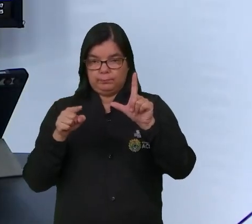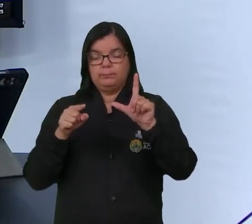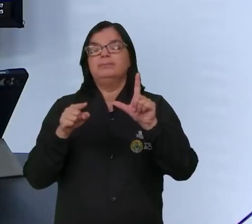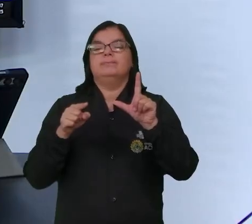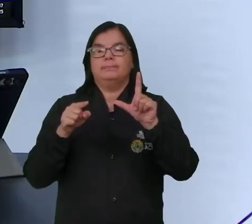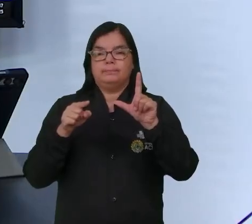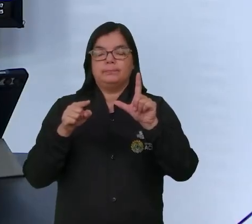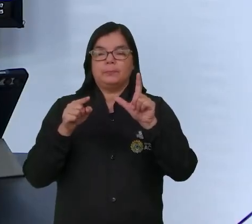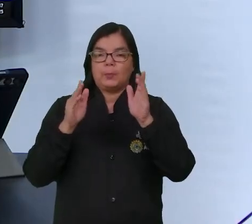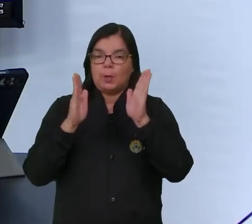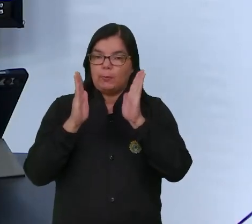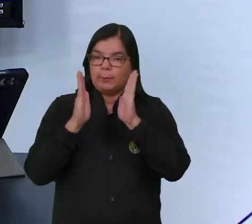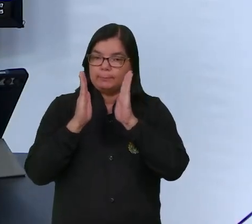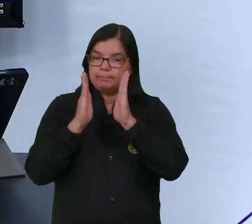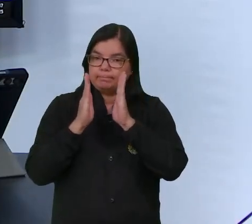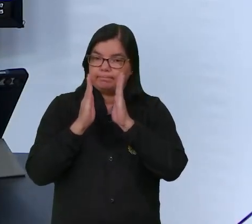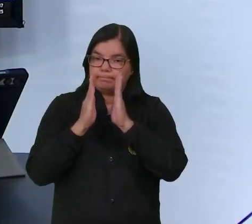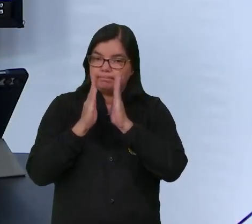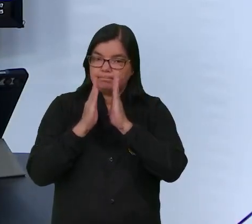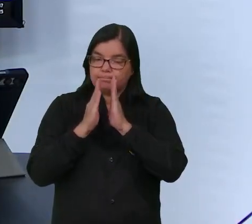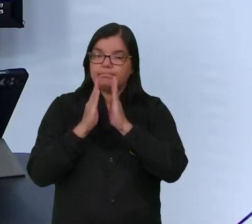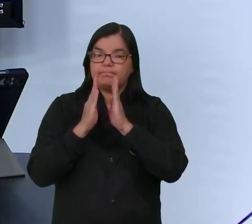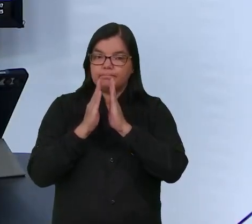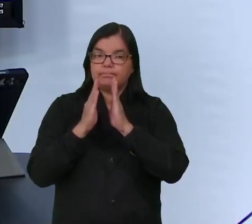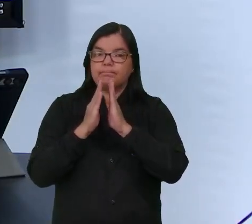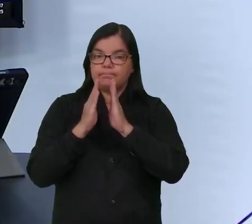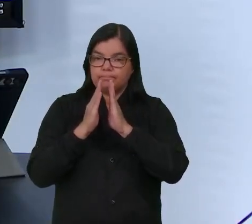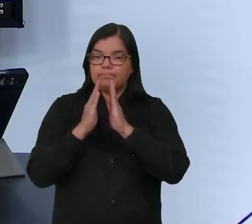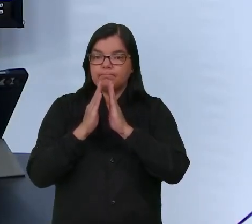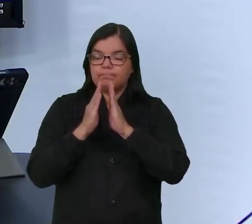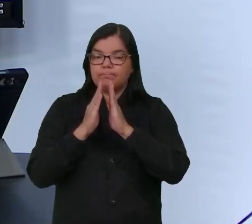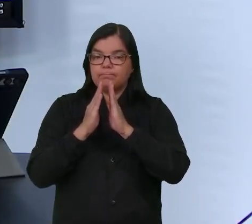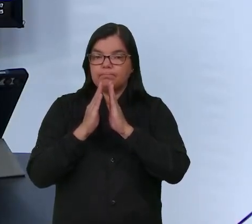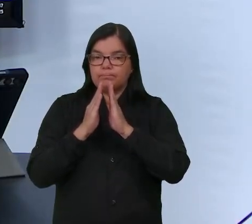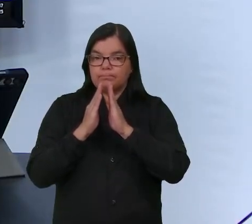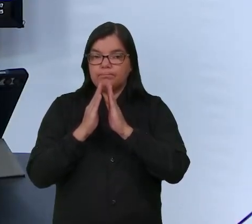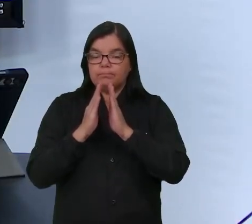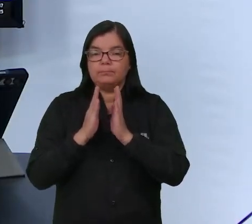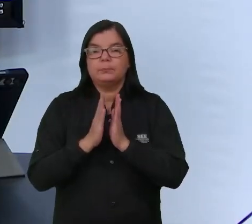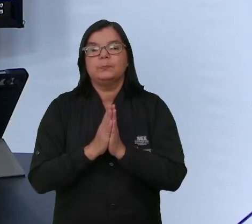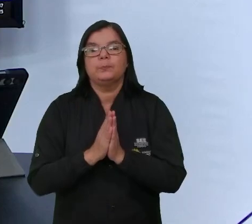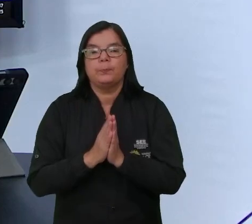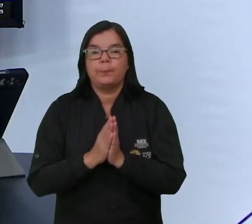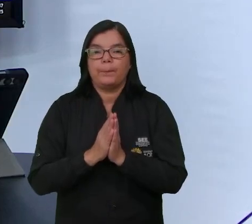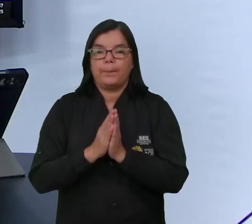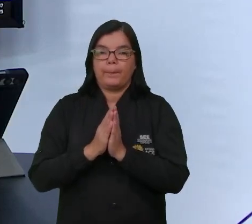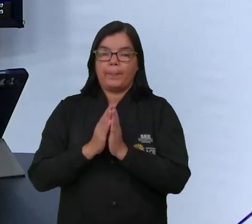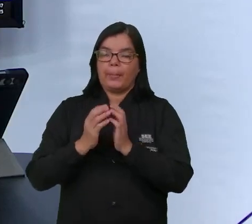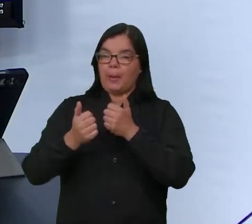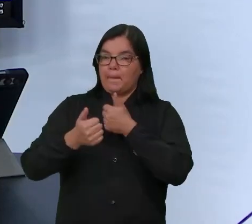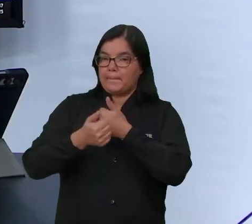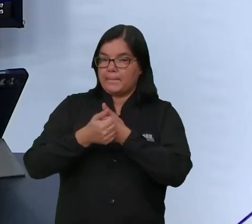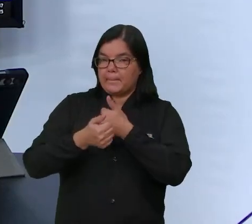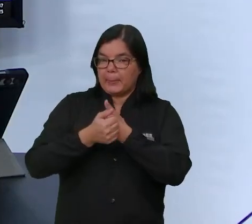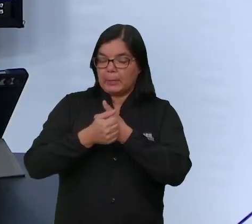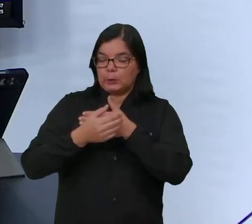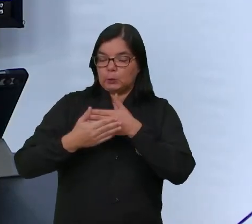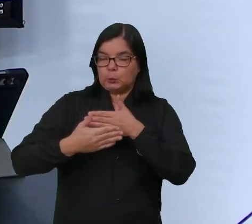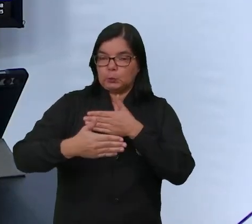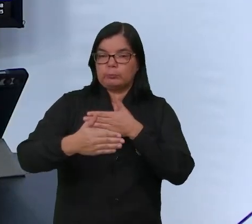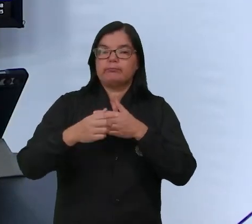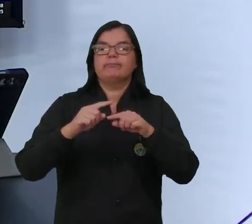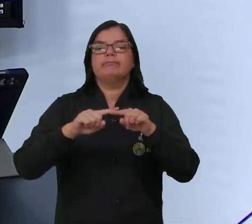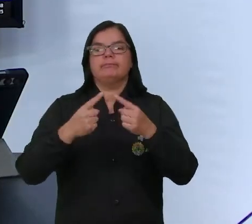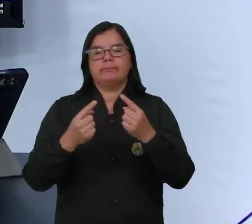é negativo, primeiro que ela vai estar assim, e quando ela é negativo muito grande, ou mais perto do menos infinito, ela vai